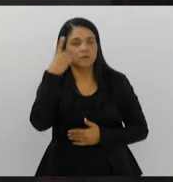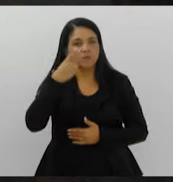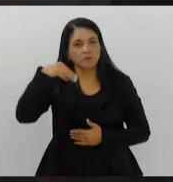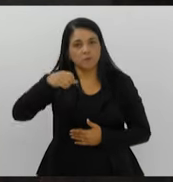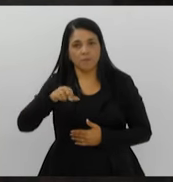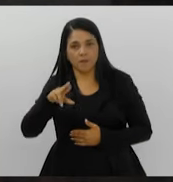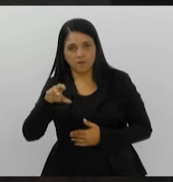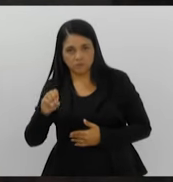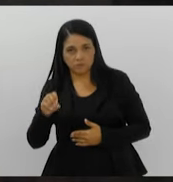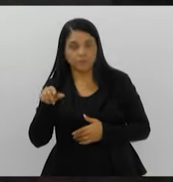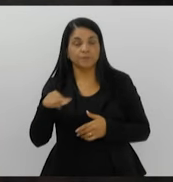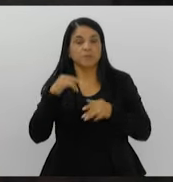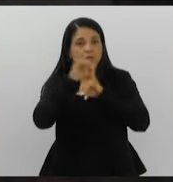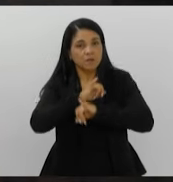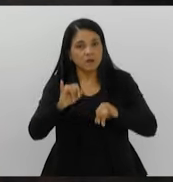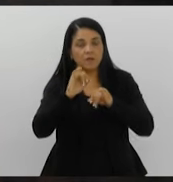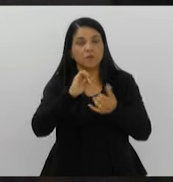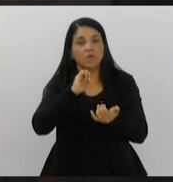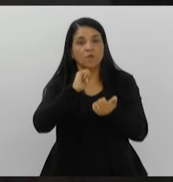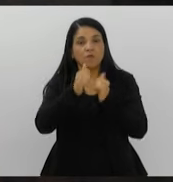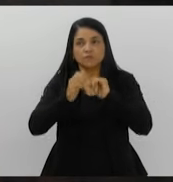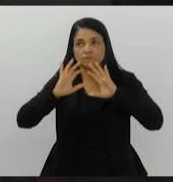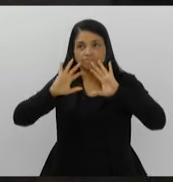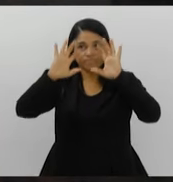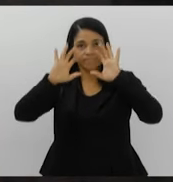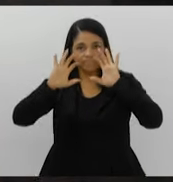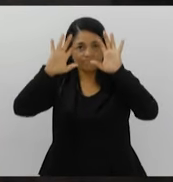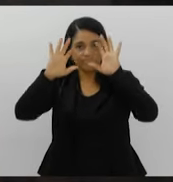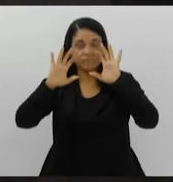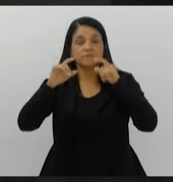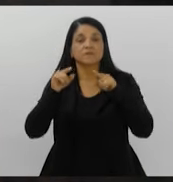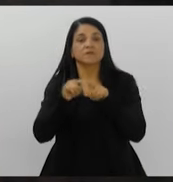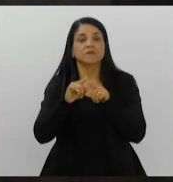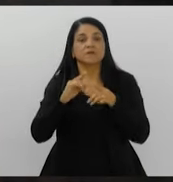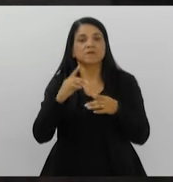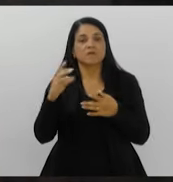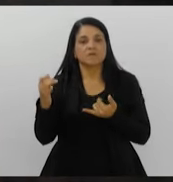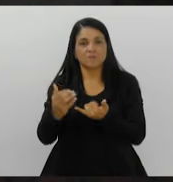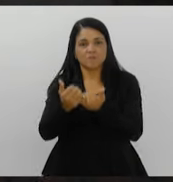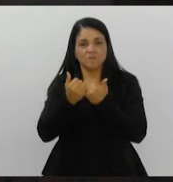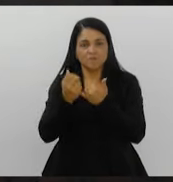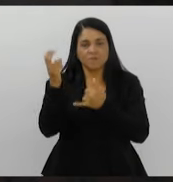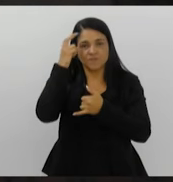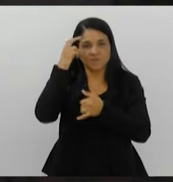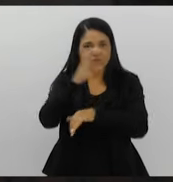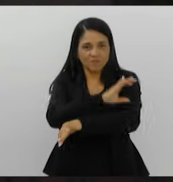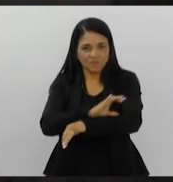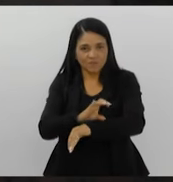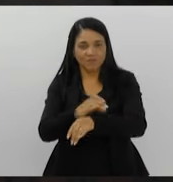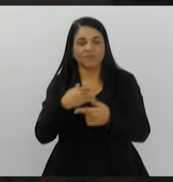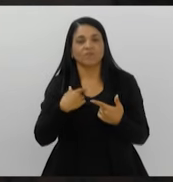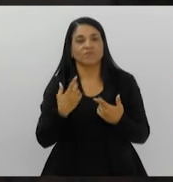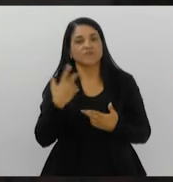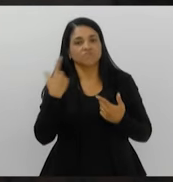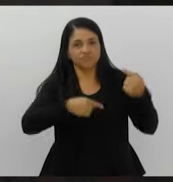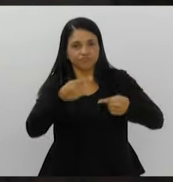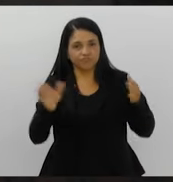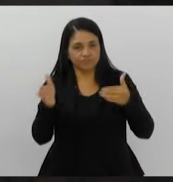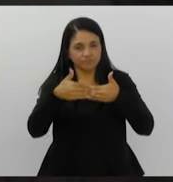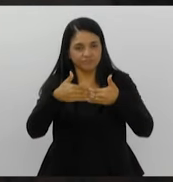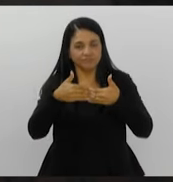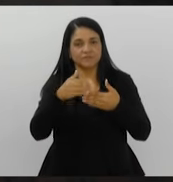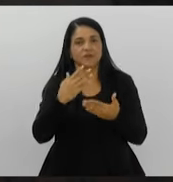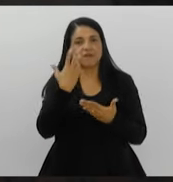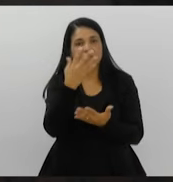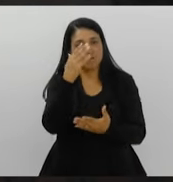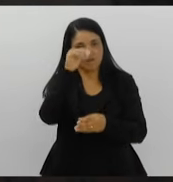Canella, que declara o futebol como patrimônio cultural de natureza e material do Estado do Rio de Janeiro. Em discussão, não havendo quem queira discutir, encerrada a discussão